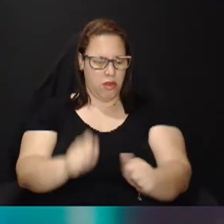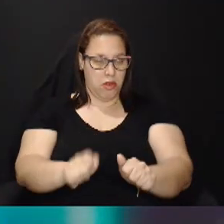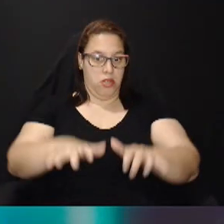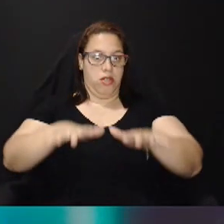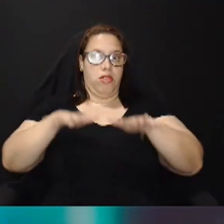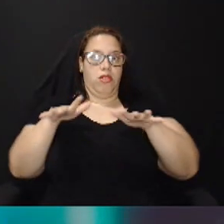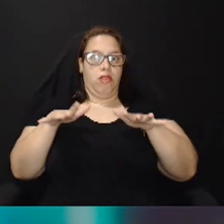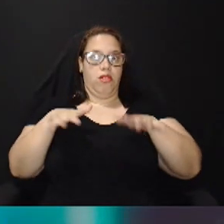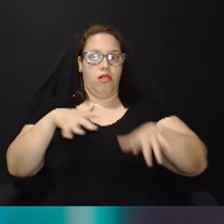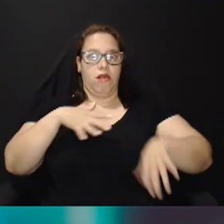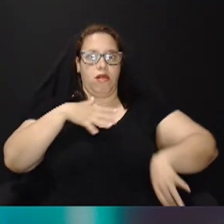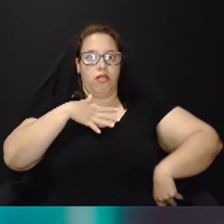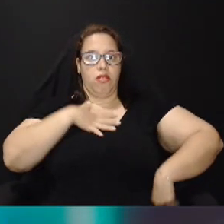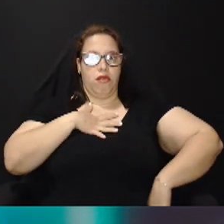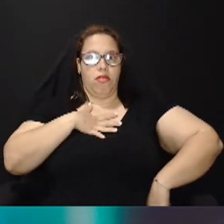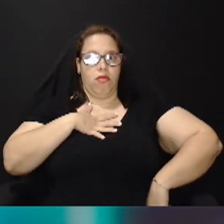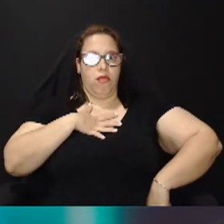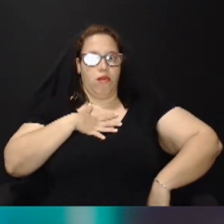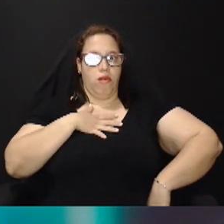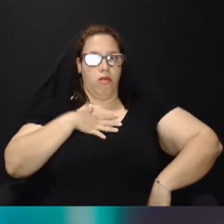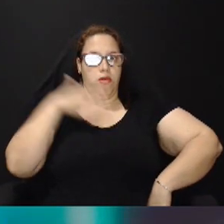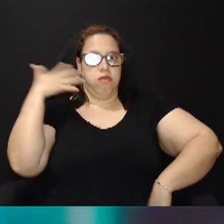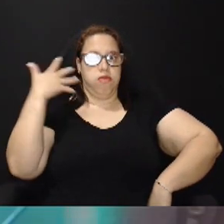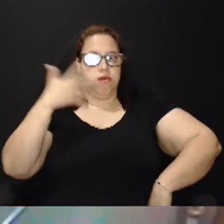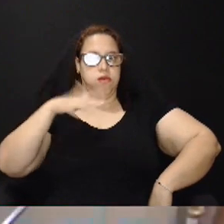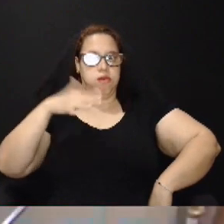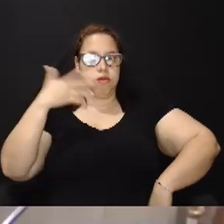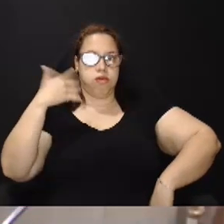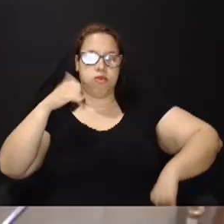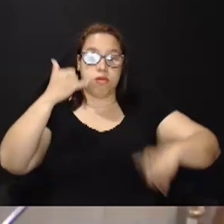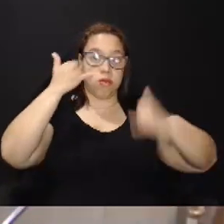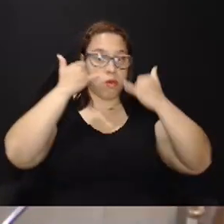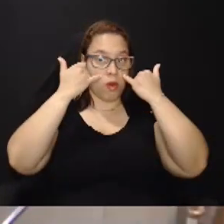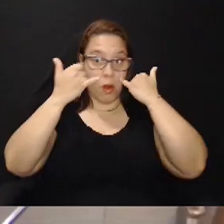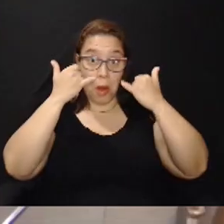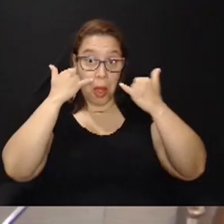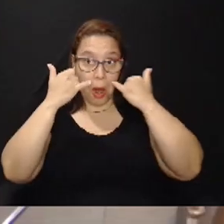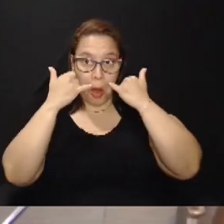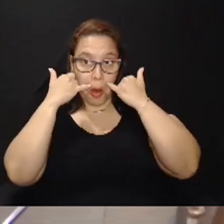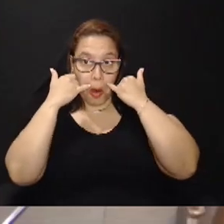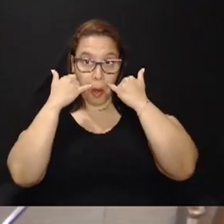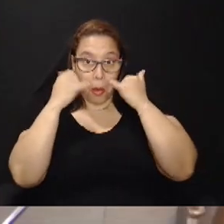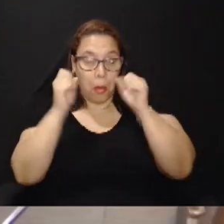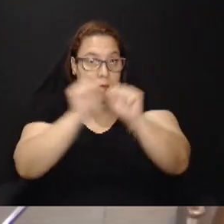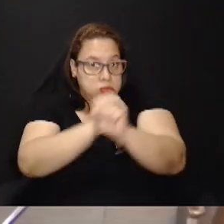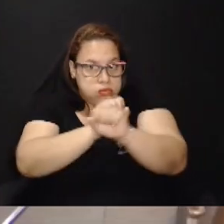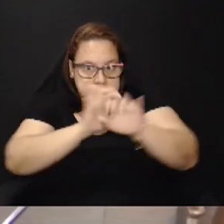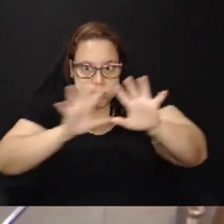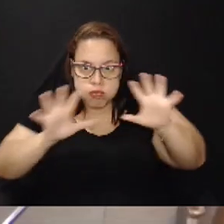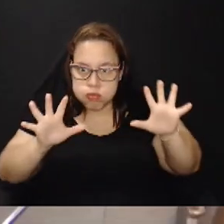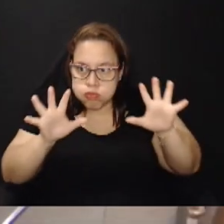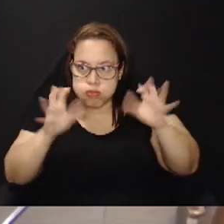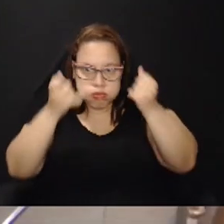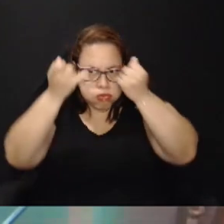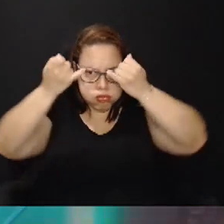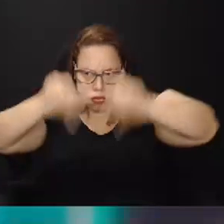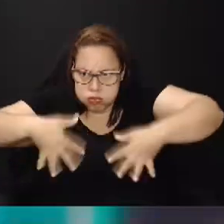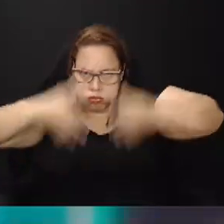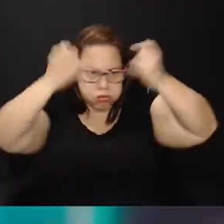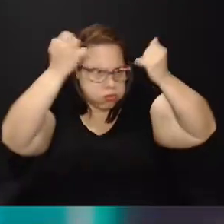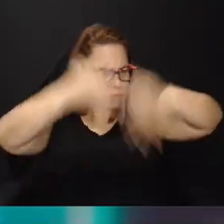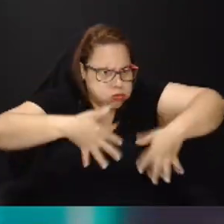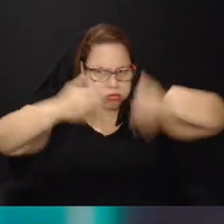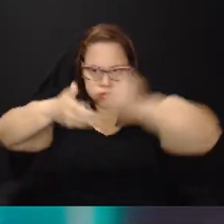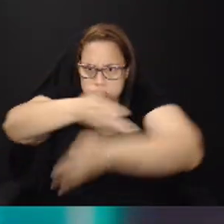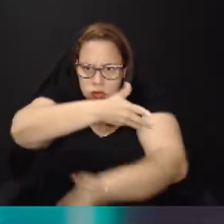assim estarrecida com tanta informação e ao mesmo tempo com tanta clareza, e todo o povo que estava ali participando da reunião